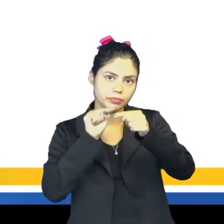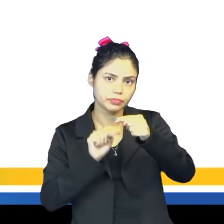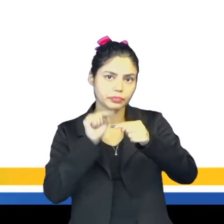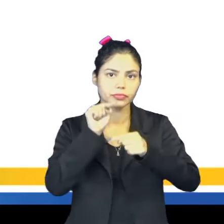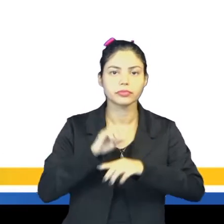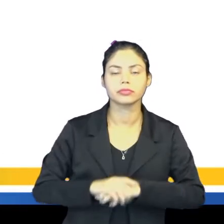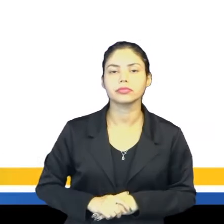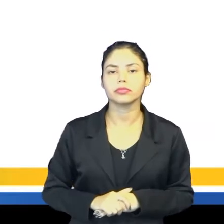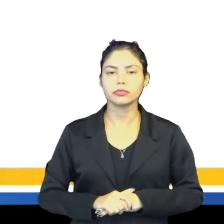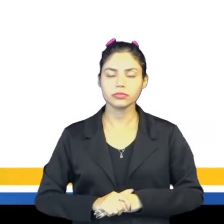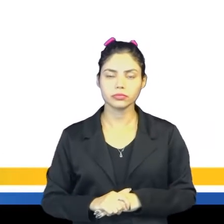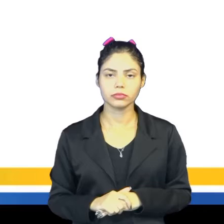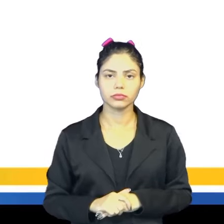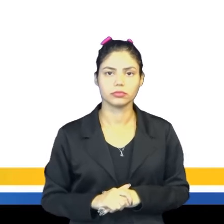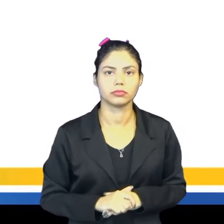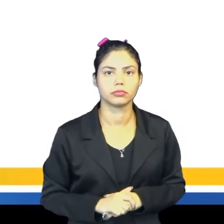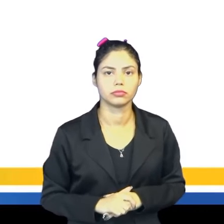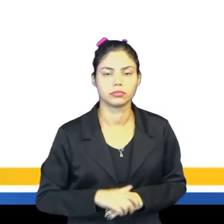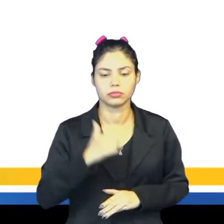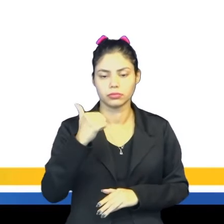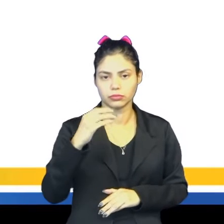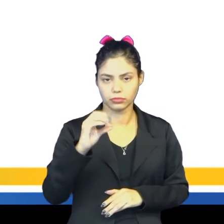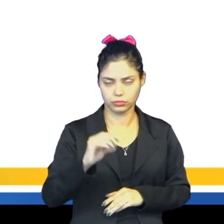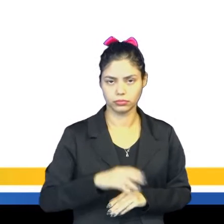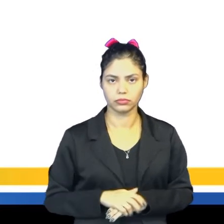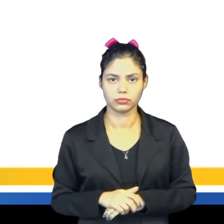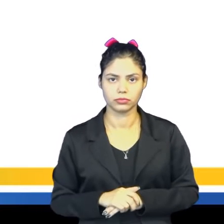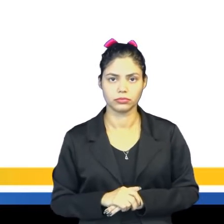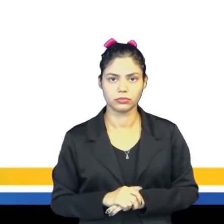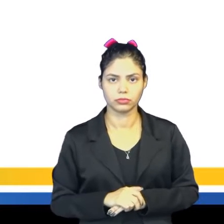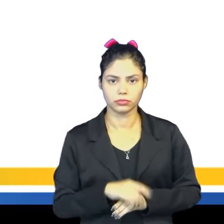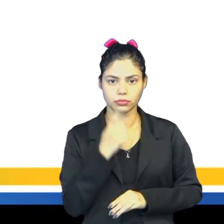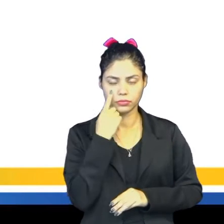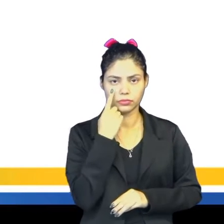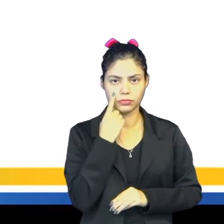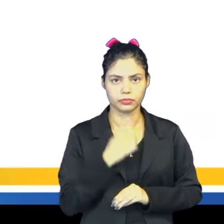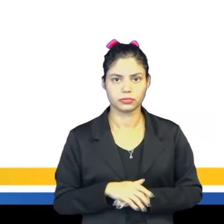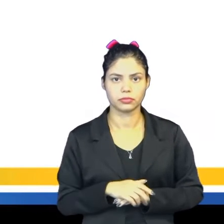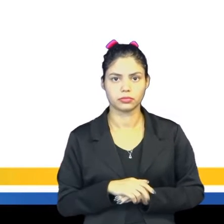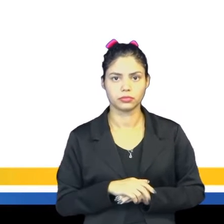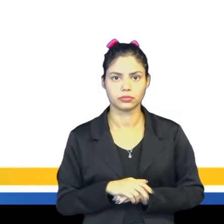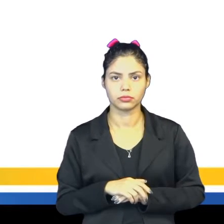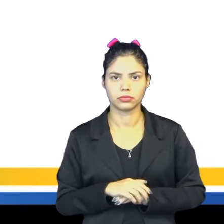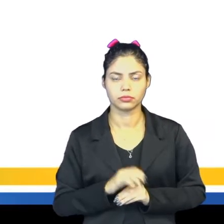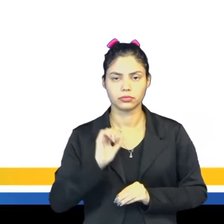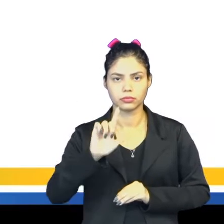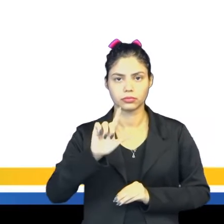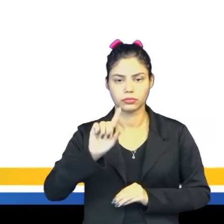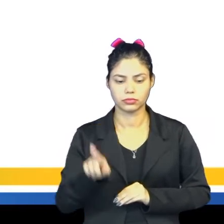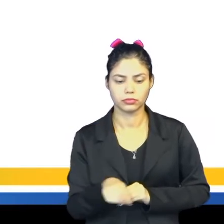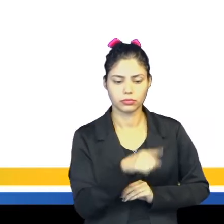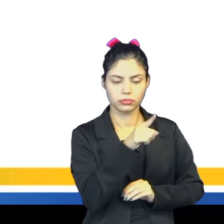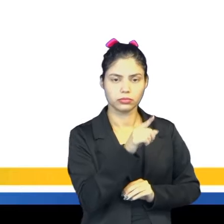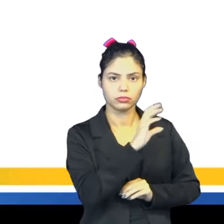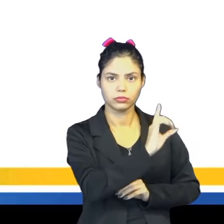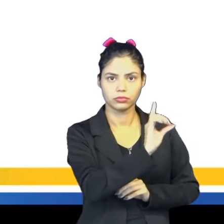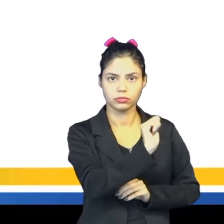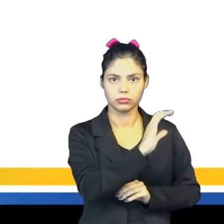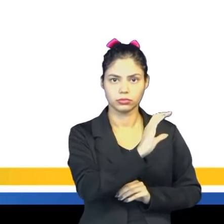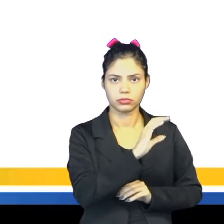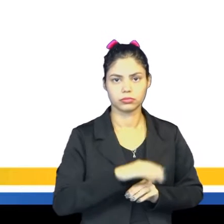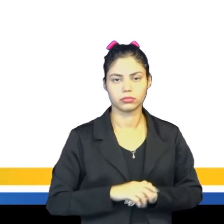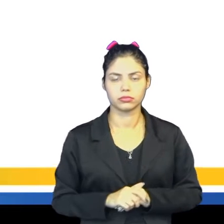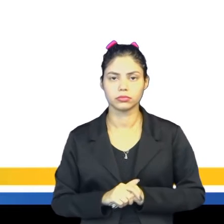vai fazer a divisão por 10. Vejamos do litro. Do litro voltando por